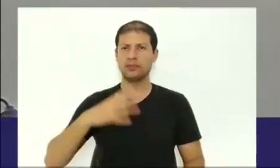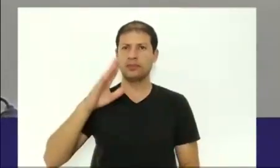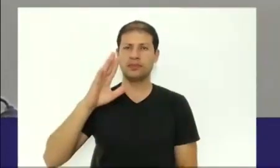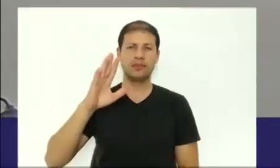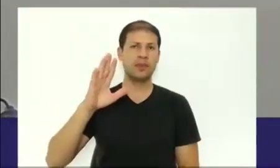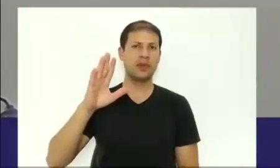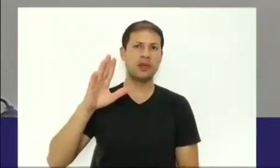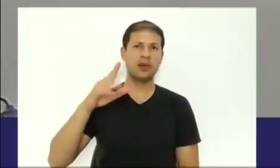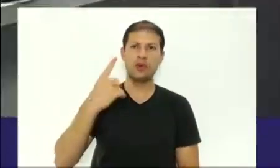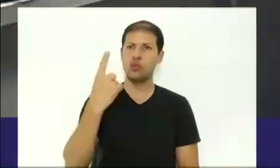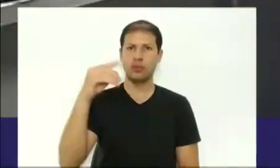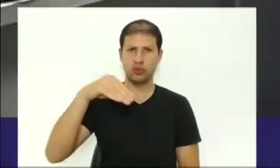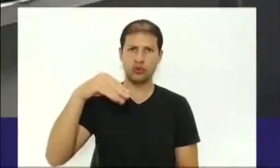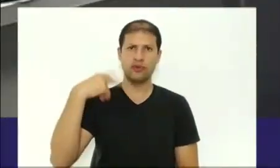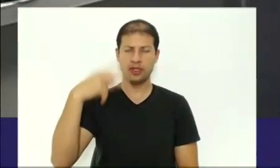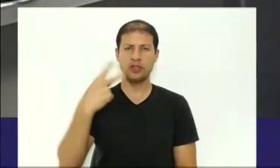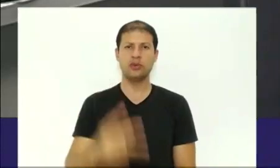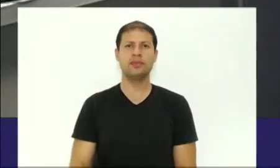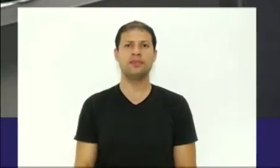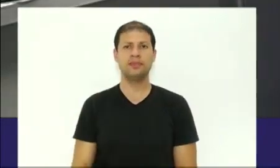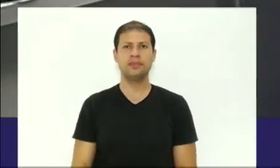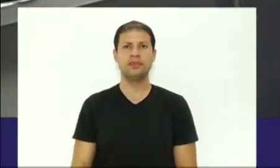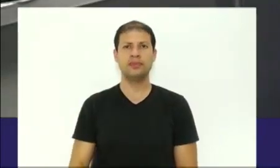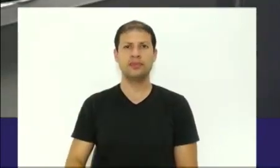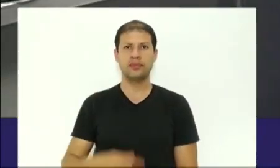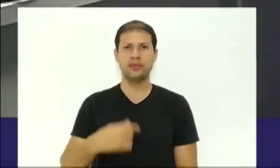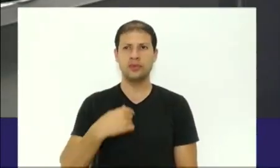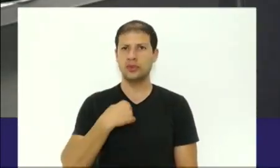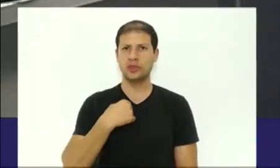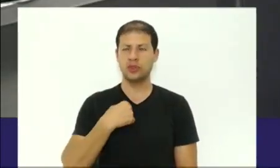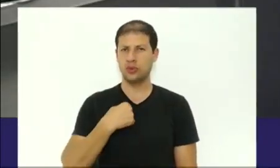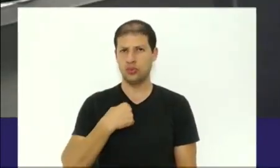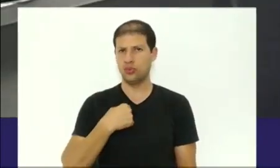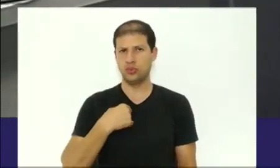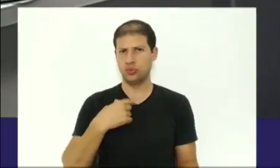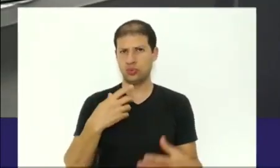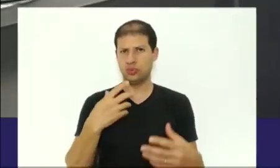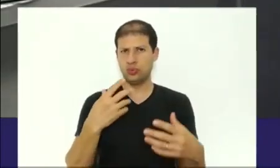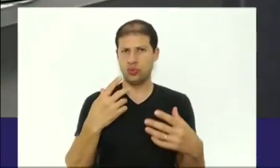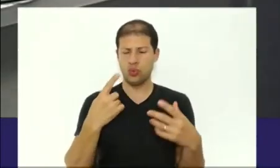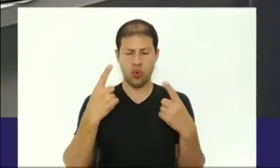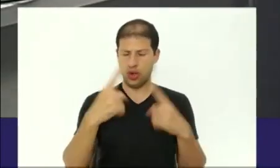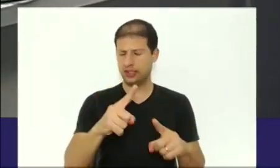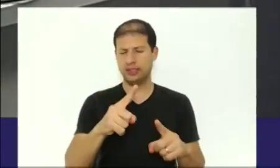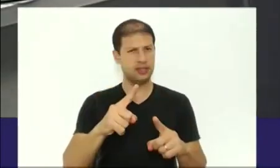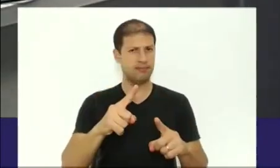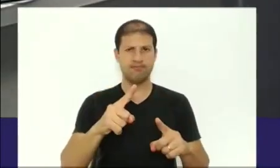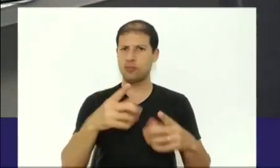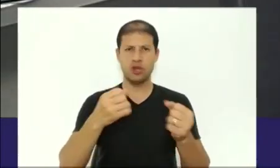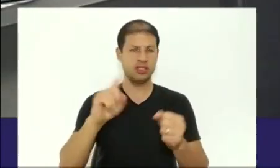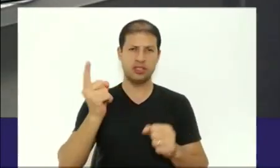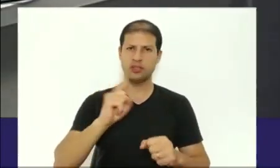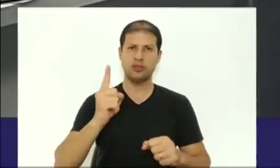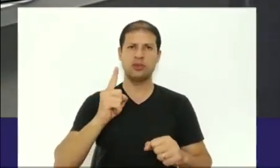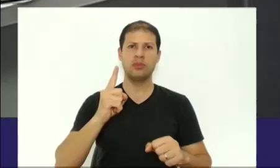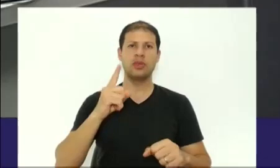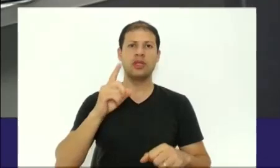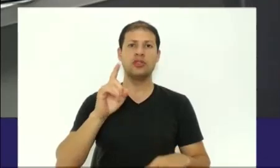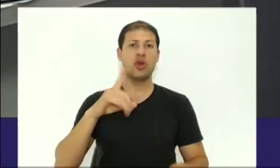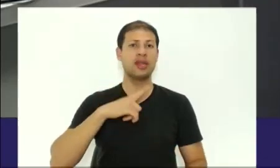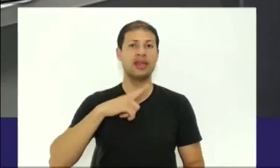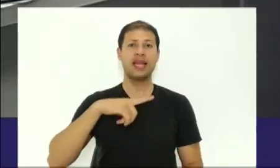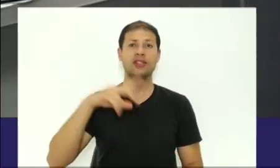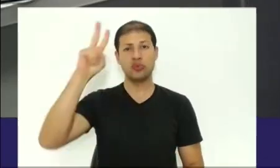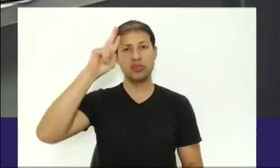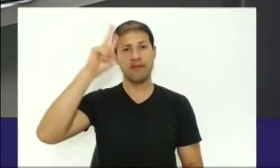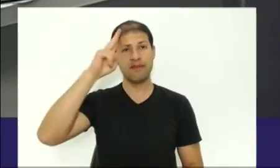tem 1 minuto, vereador. Eu sou contra, né, como sempre, só temos a segunda-feira para virmos aqui